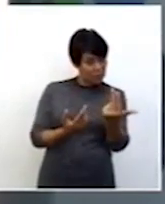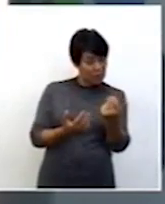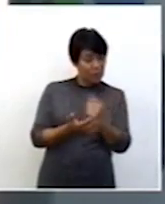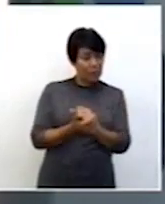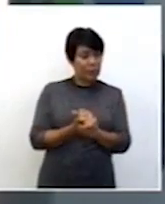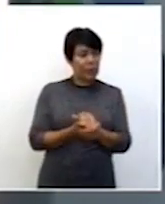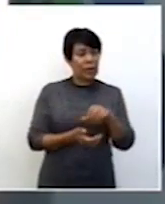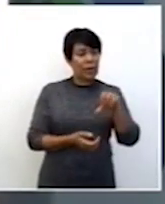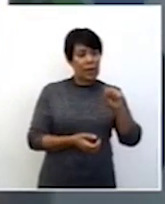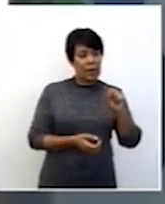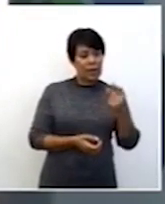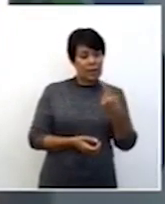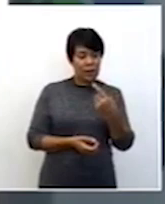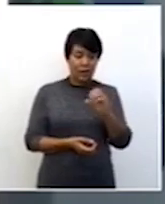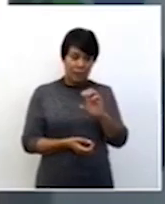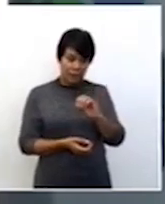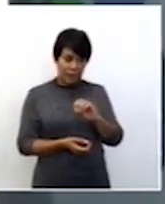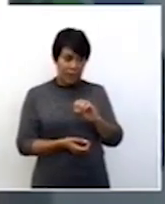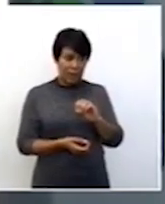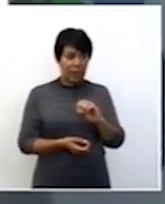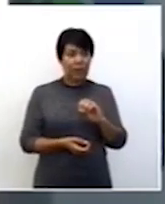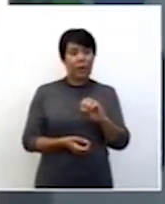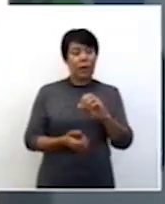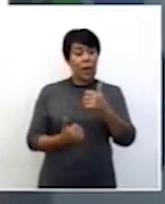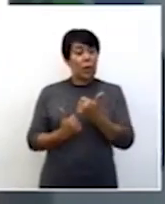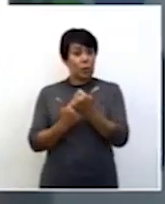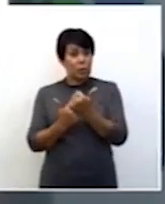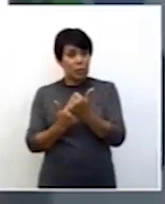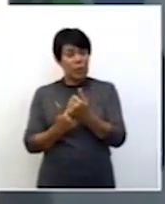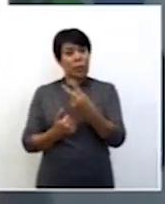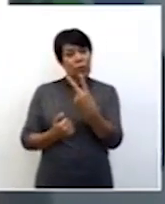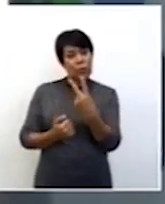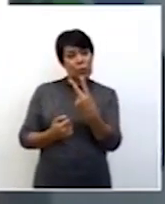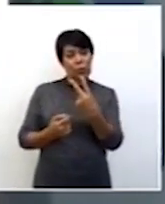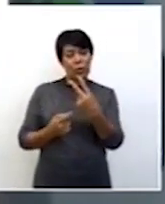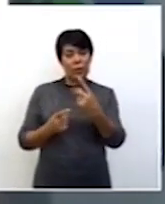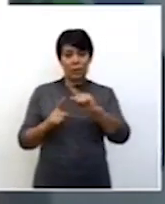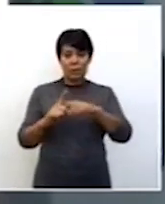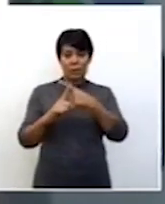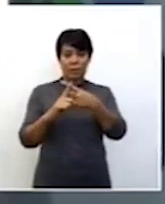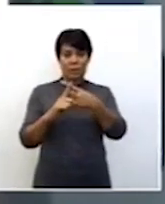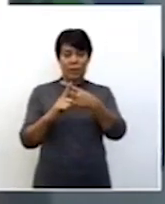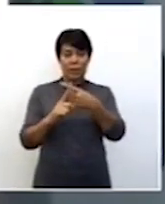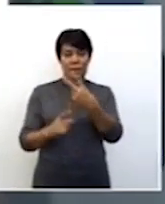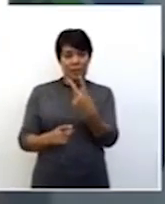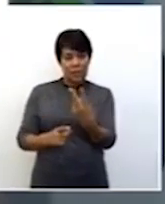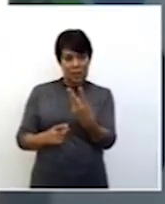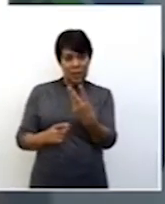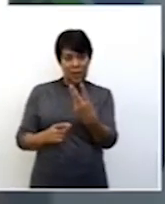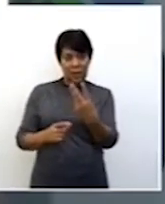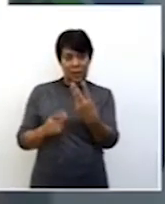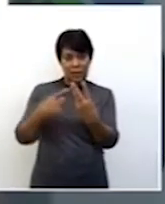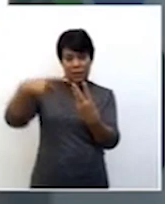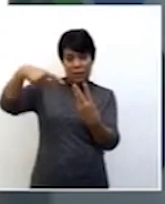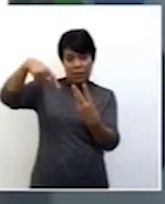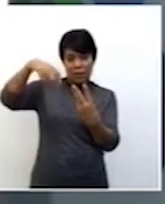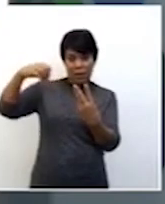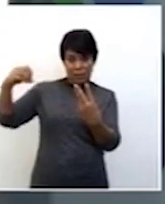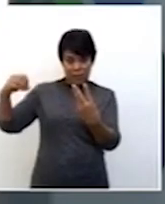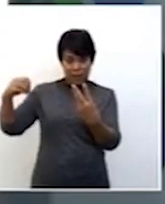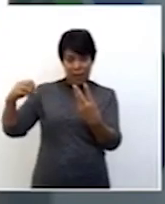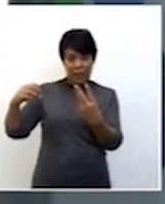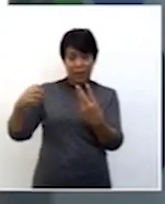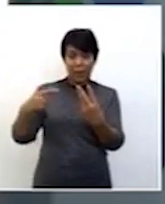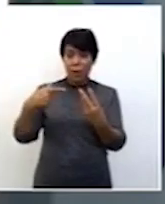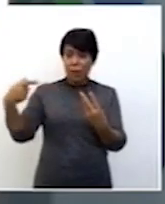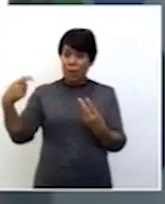meu S100 vai ser, substitui, 2 vezes 3 elevado a 100 menos